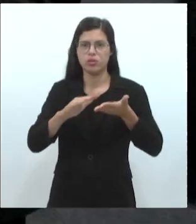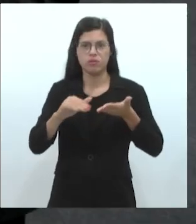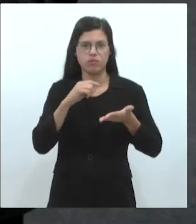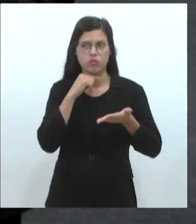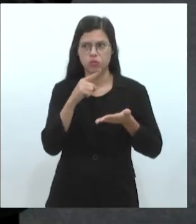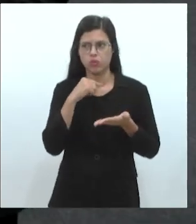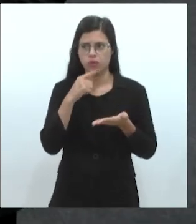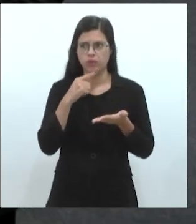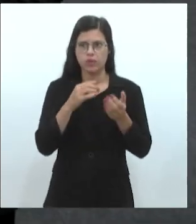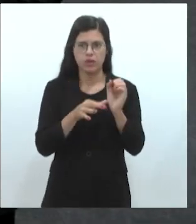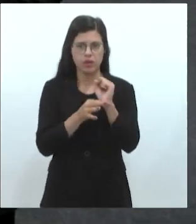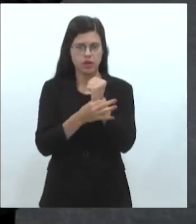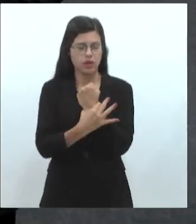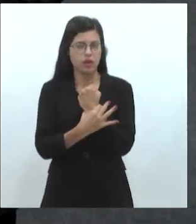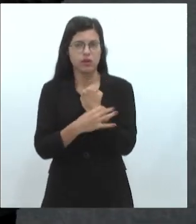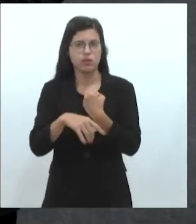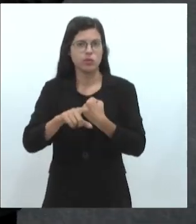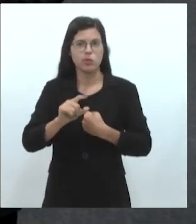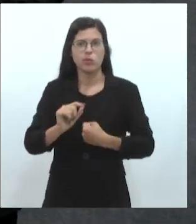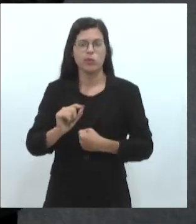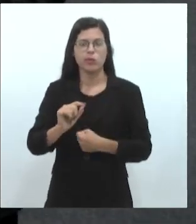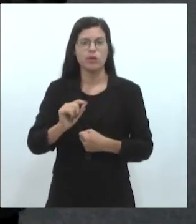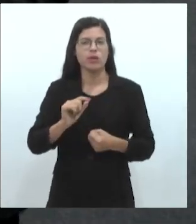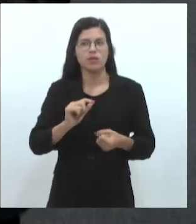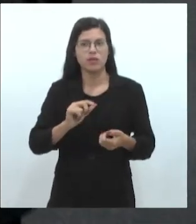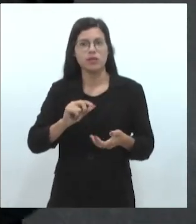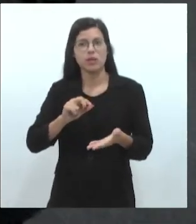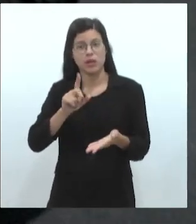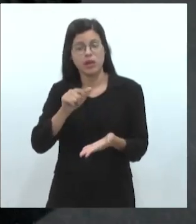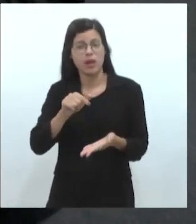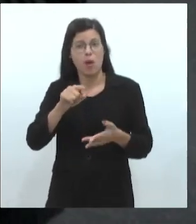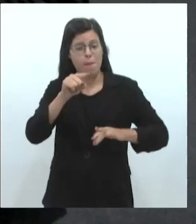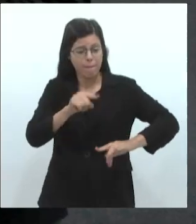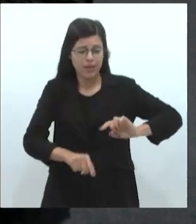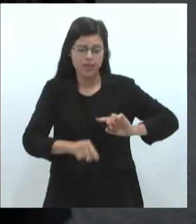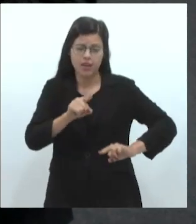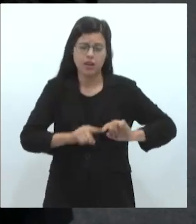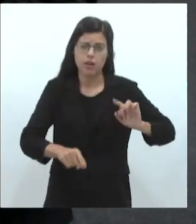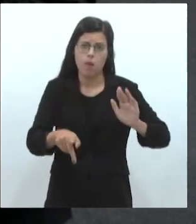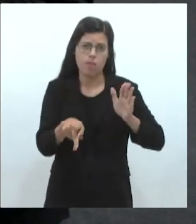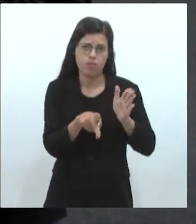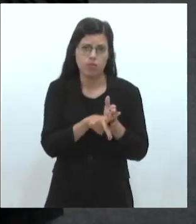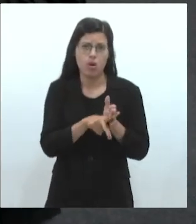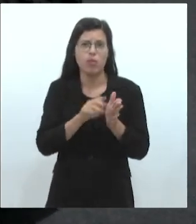o que é o oxigênio das cooperativas, que é um insumo, o material que